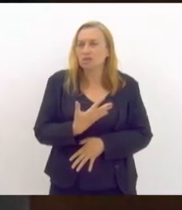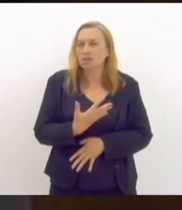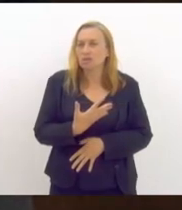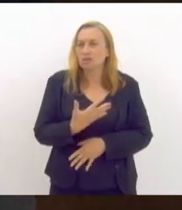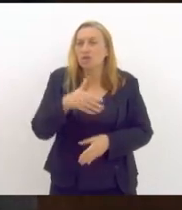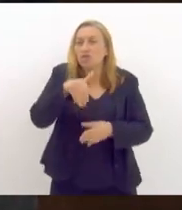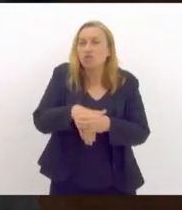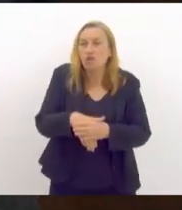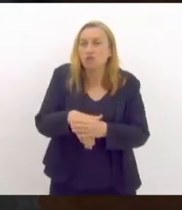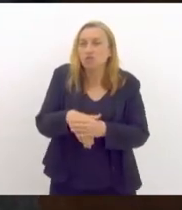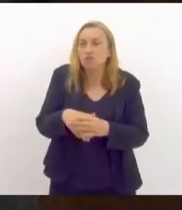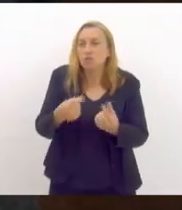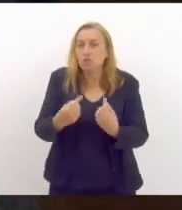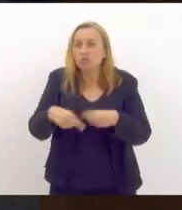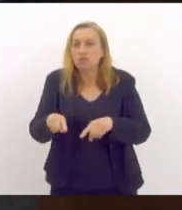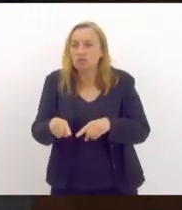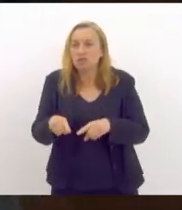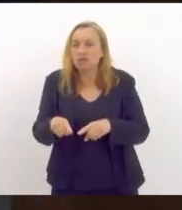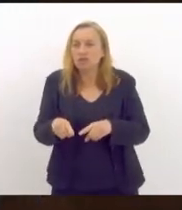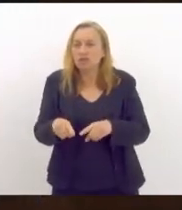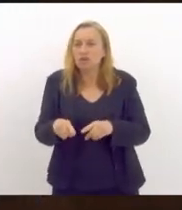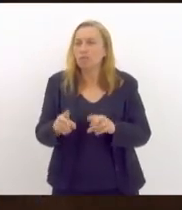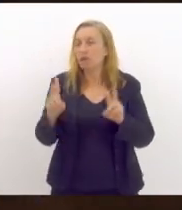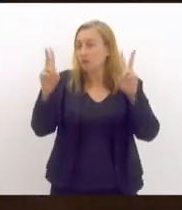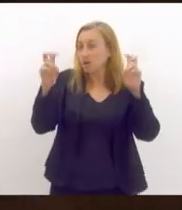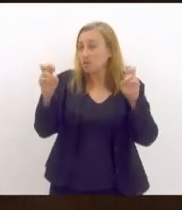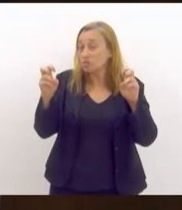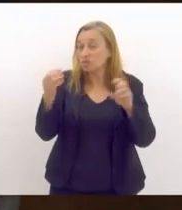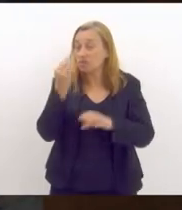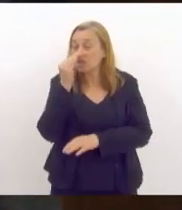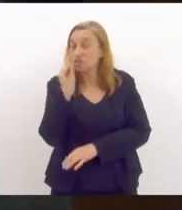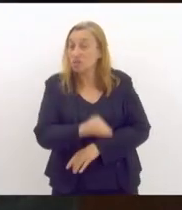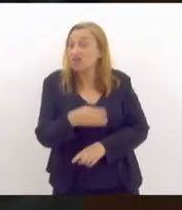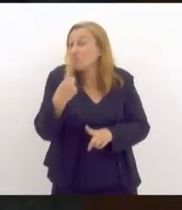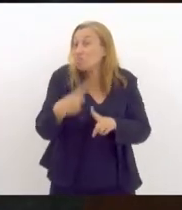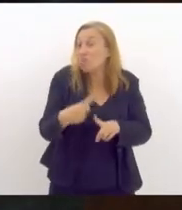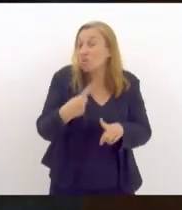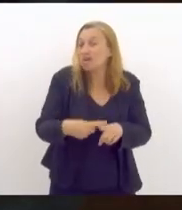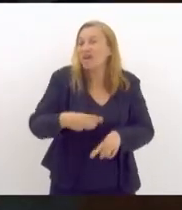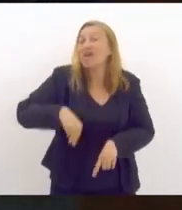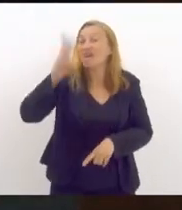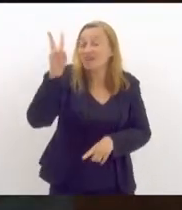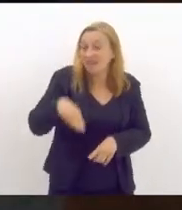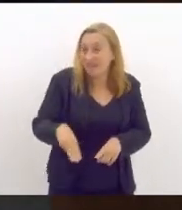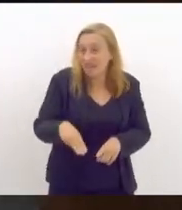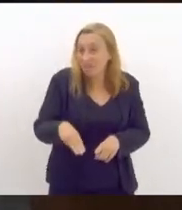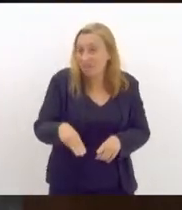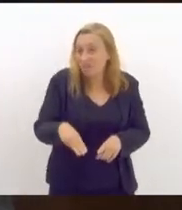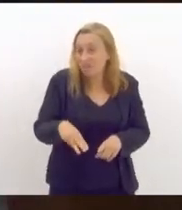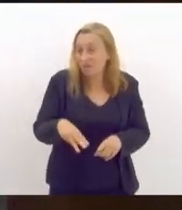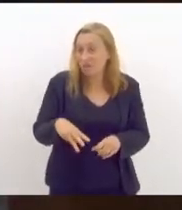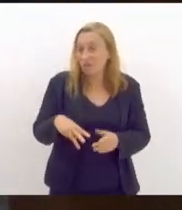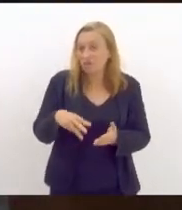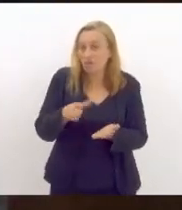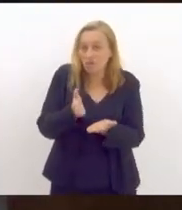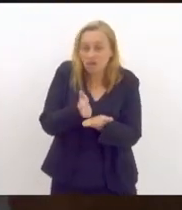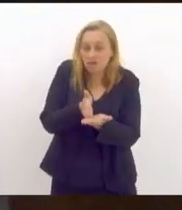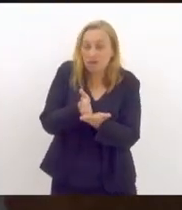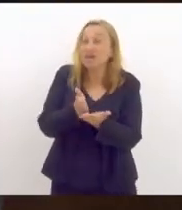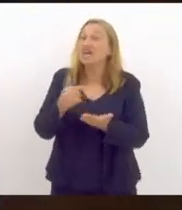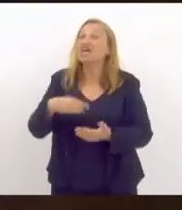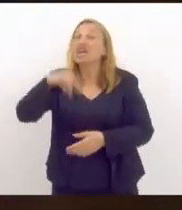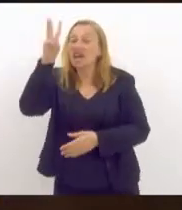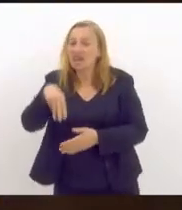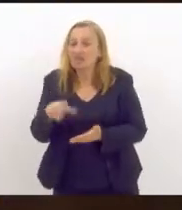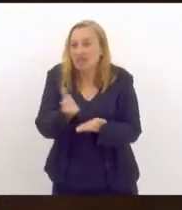voto contrário para matéria ser rejeitada até porque quem coloca o pé em cima do muro te ajuda quem fica